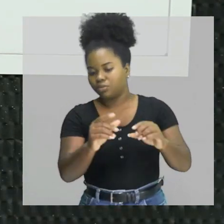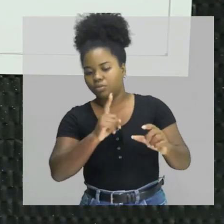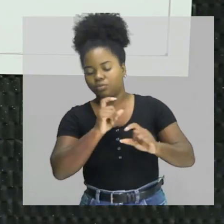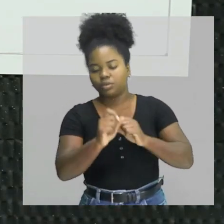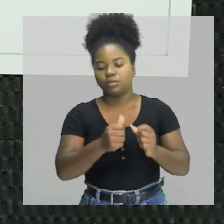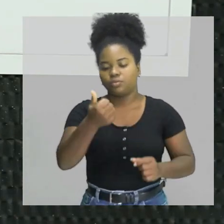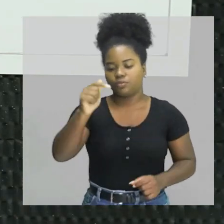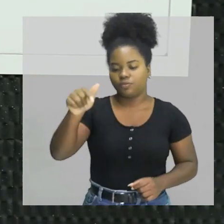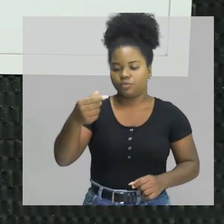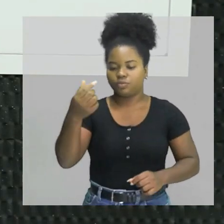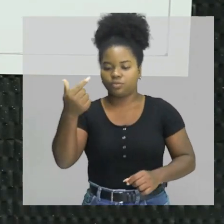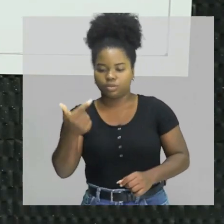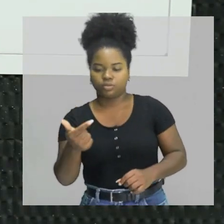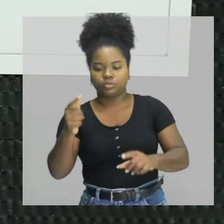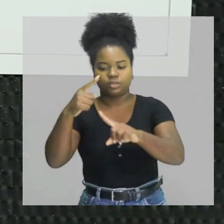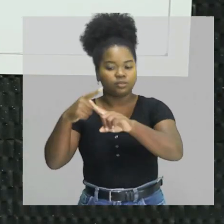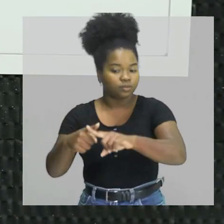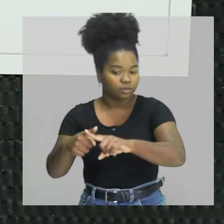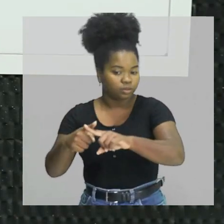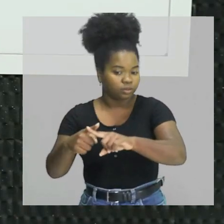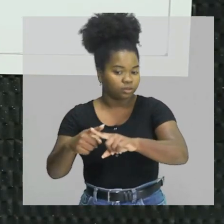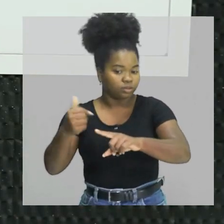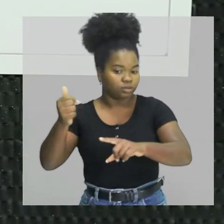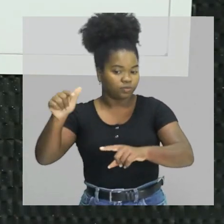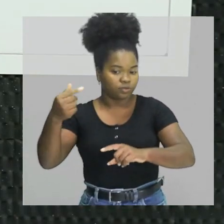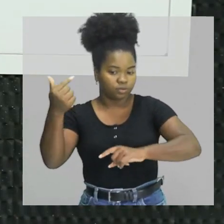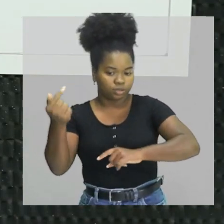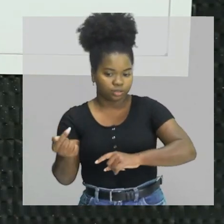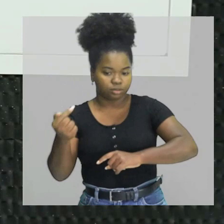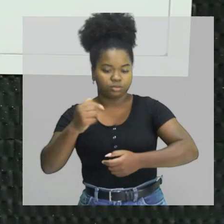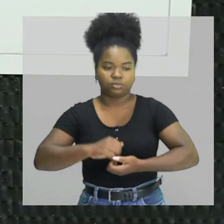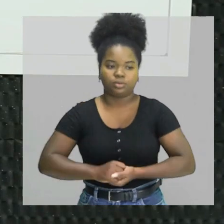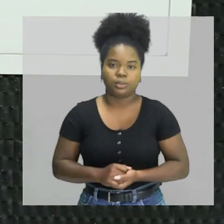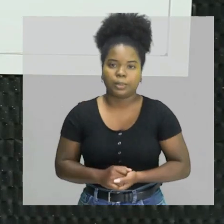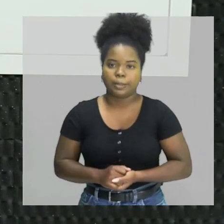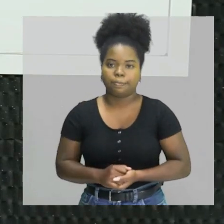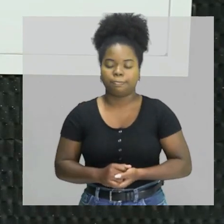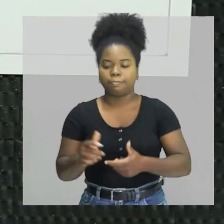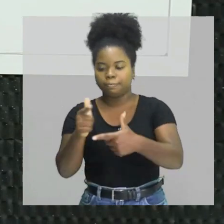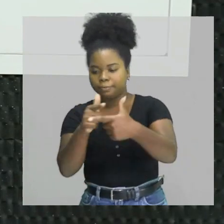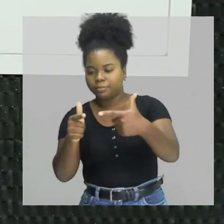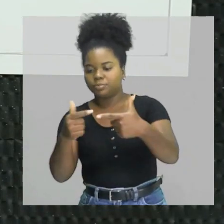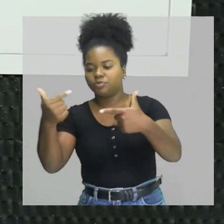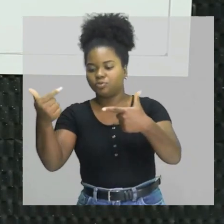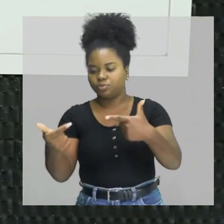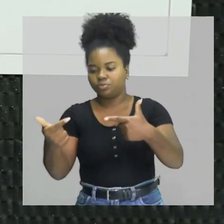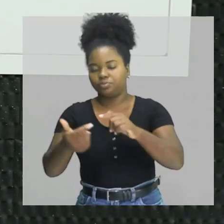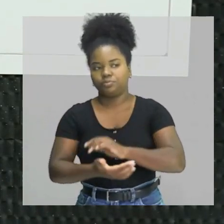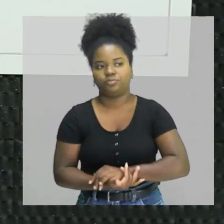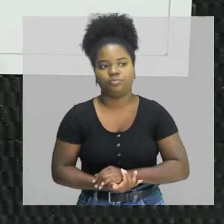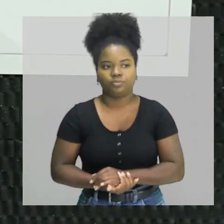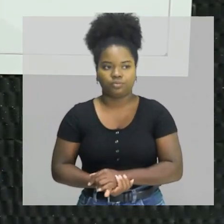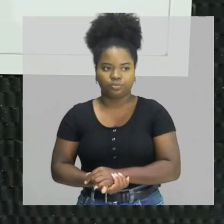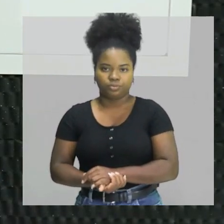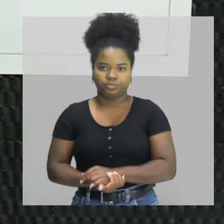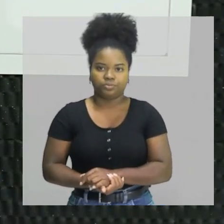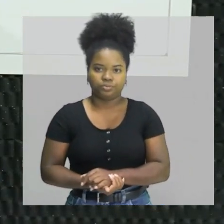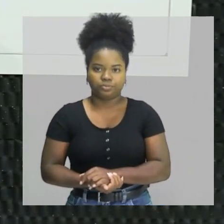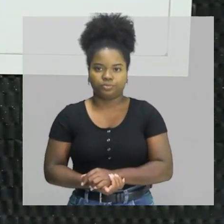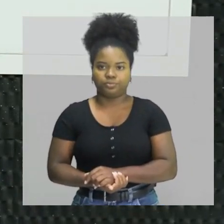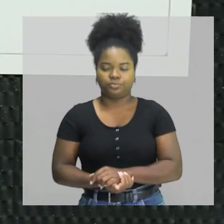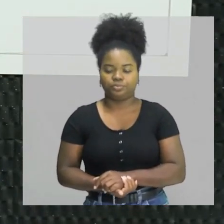1,2 vezes 1,7 dividido por 2.